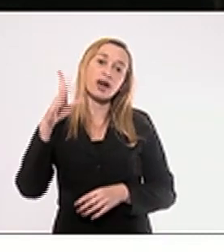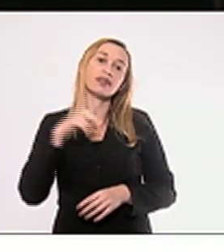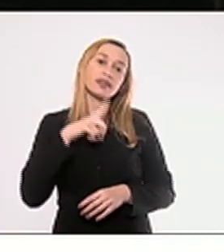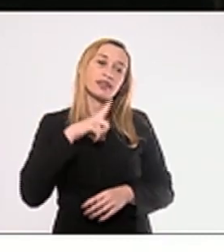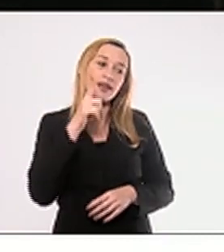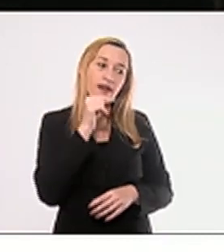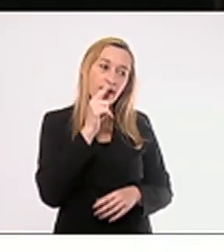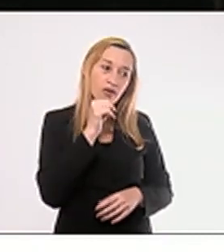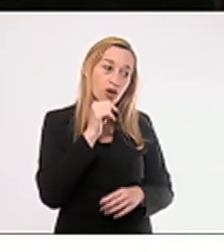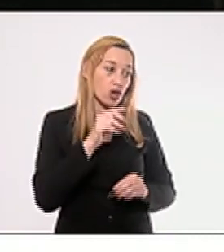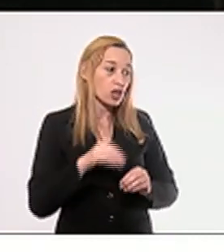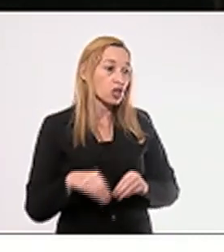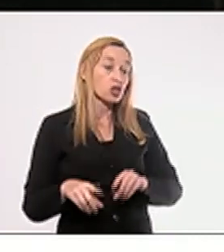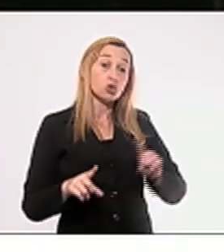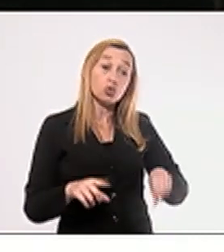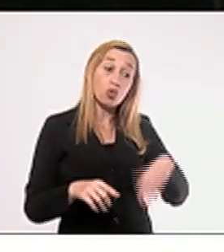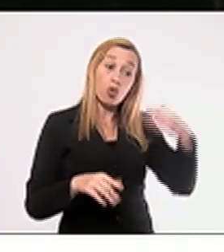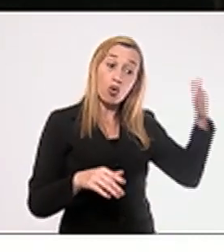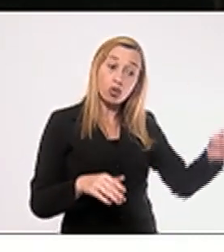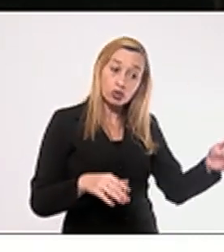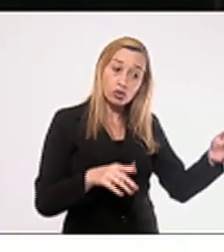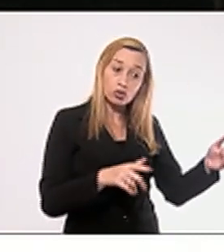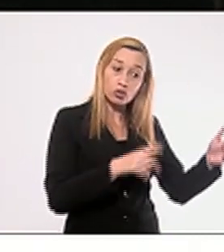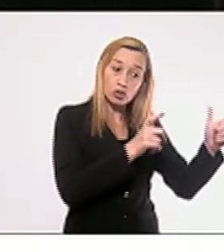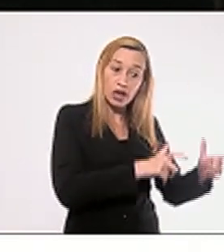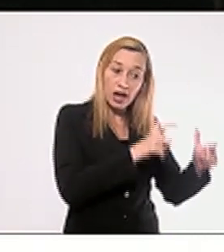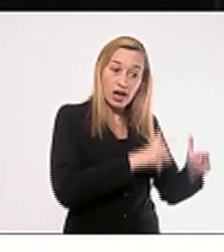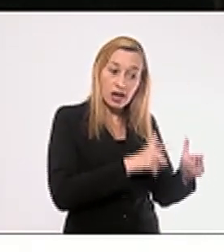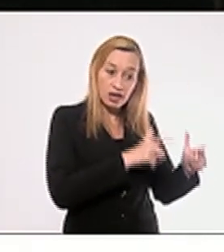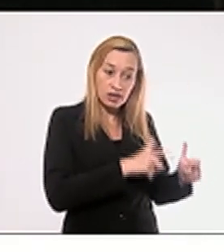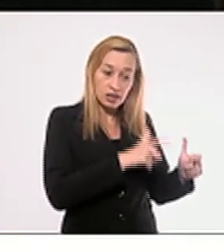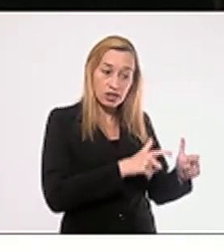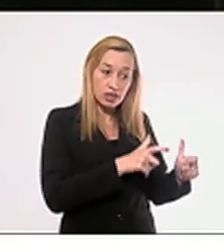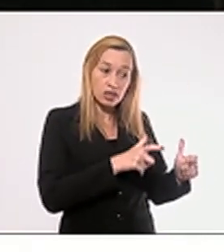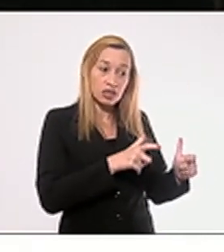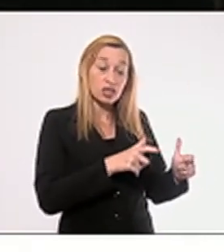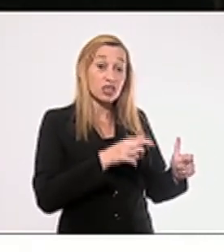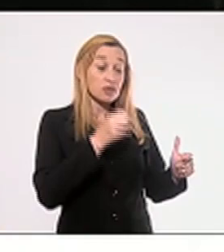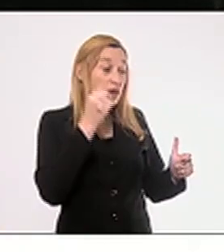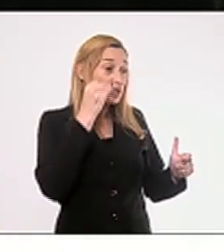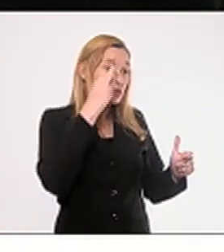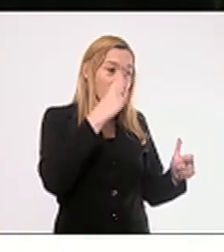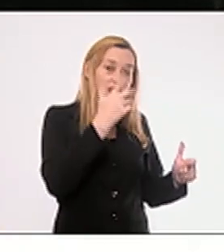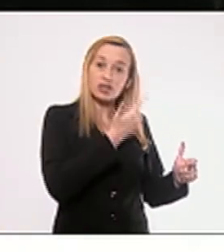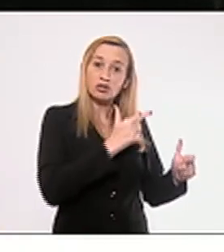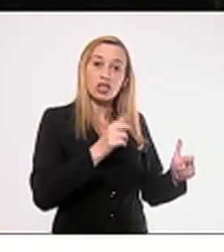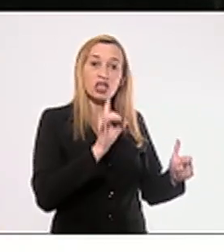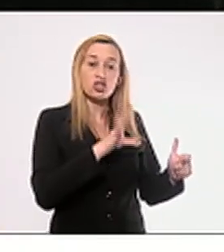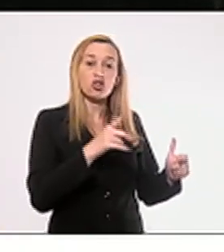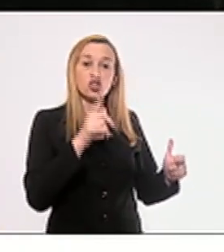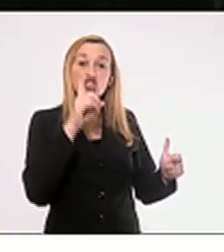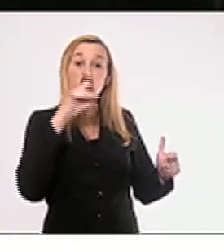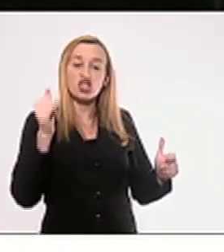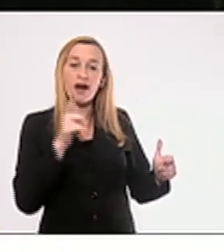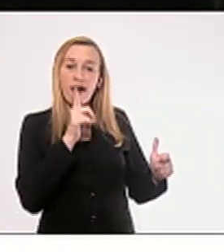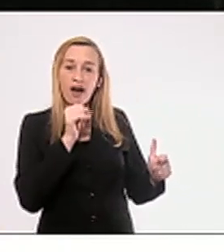lado, é o contrário. Se você tentar abastecer de madrugada, você não consegue, tem que ser durante o dia. Então, as pessoas têm que